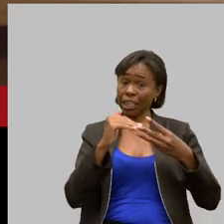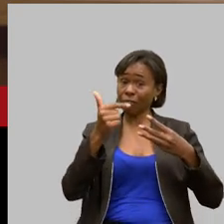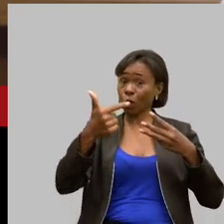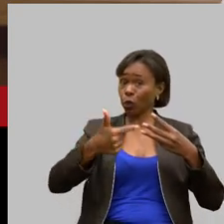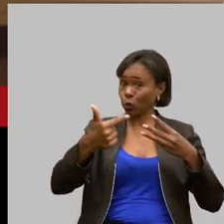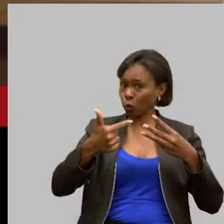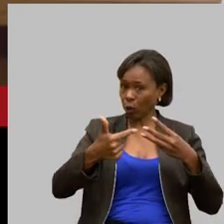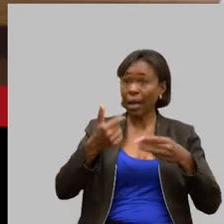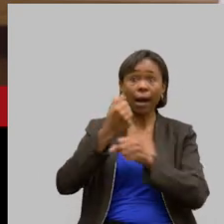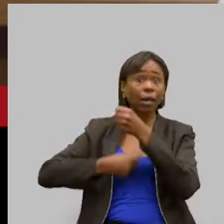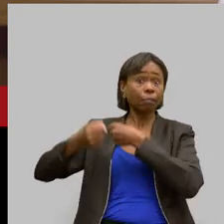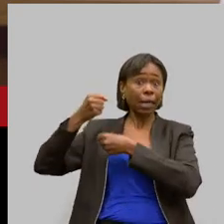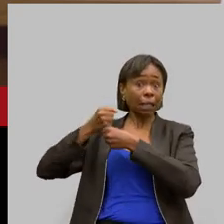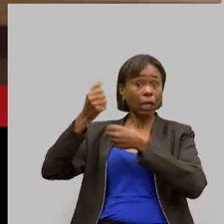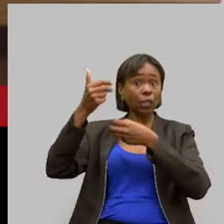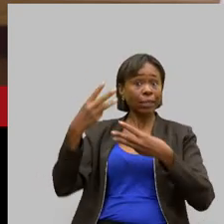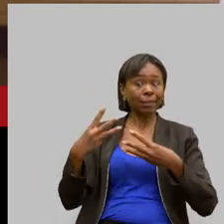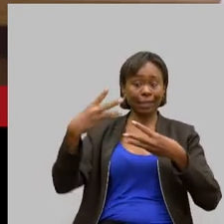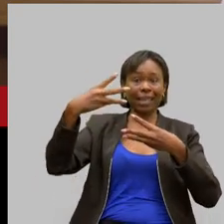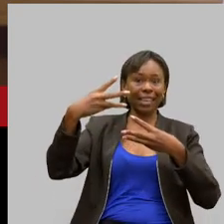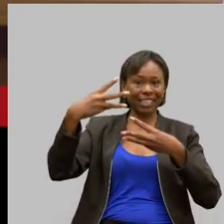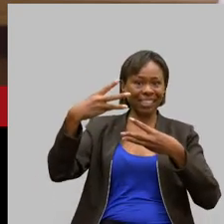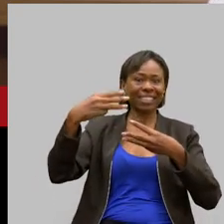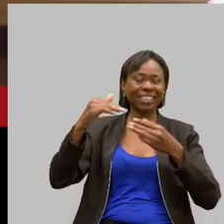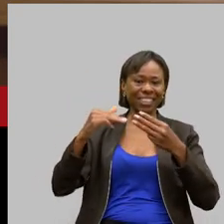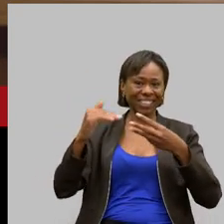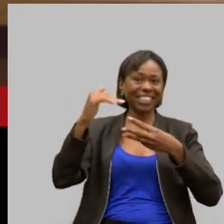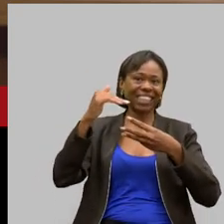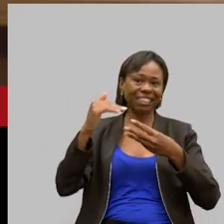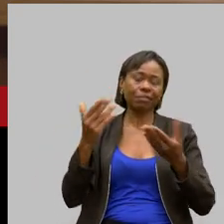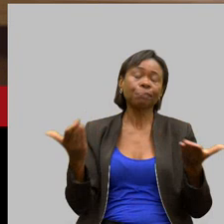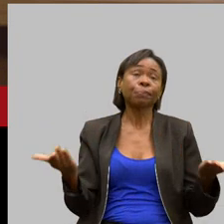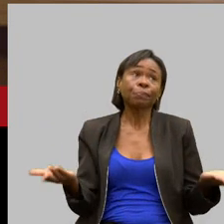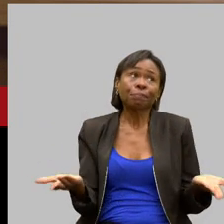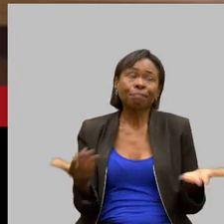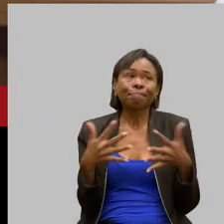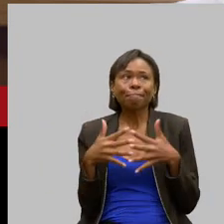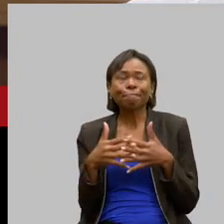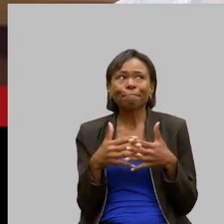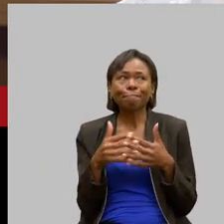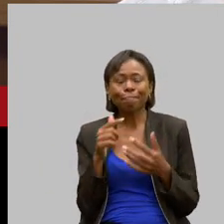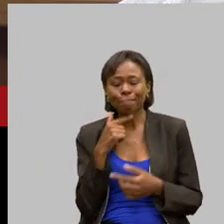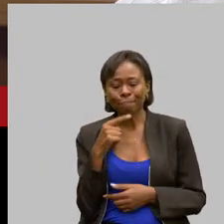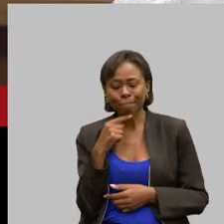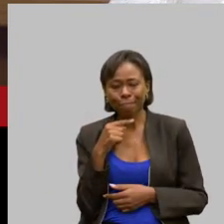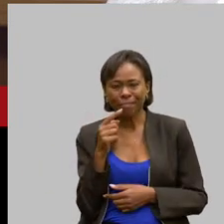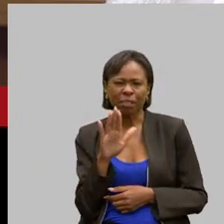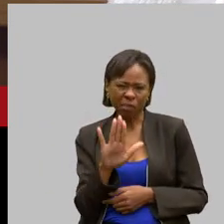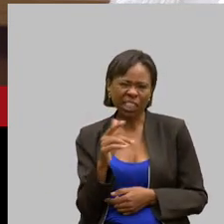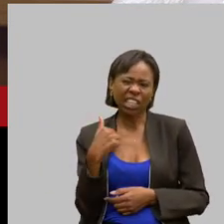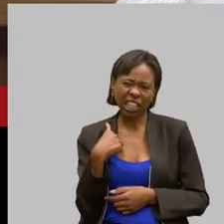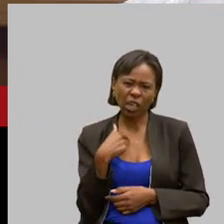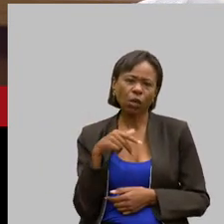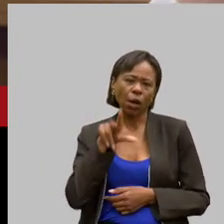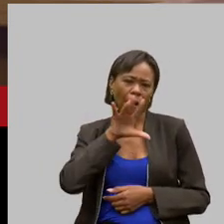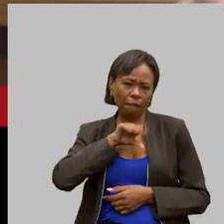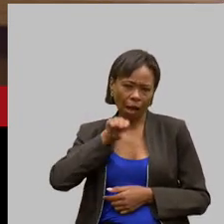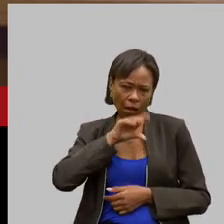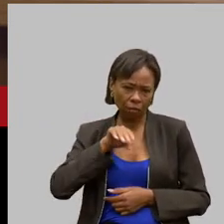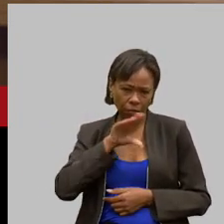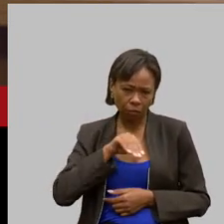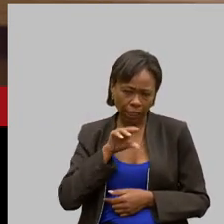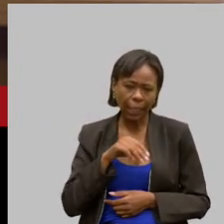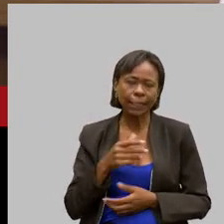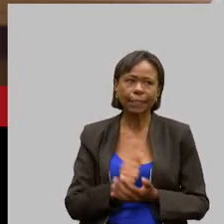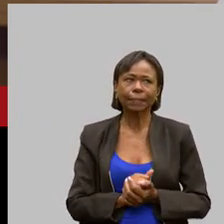três eh então fico na dúvida mas ouvindo as falas aqui de várias pessoas inclusive dos meus